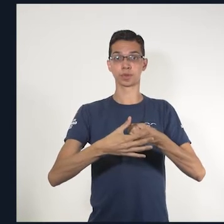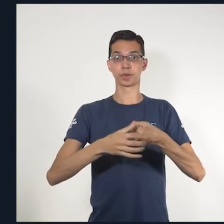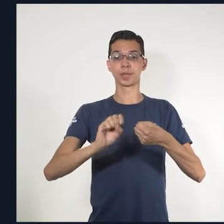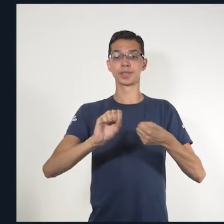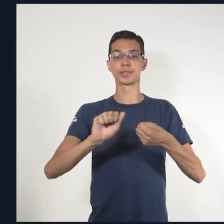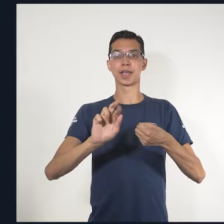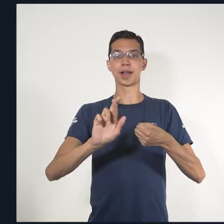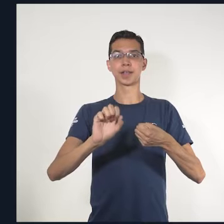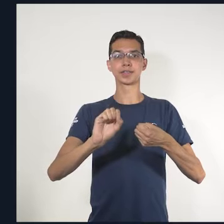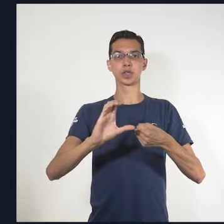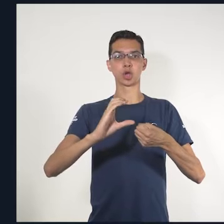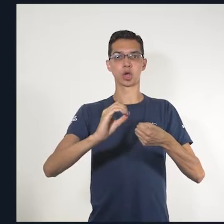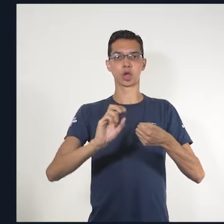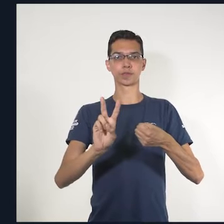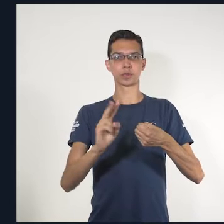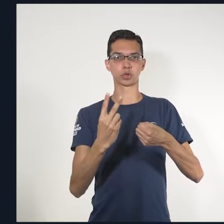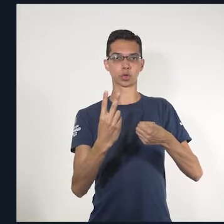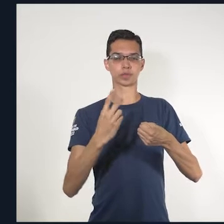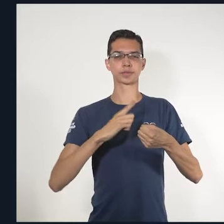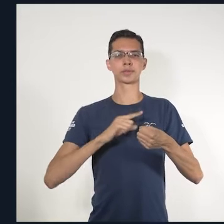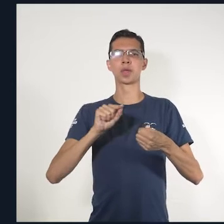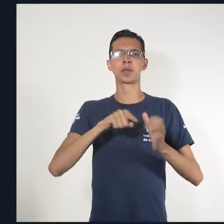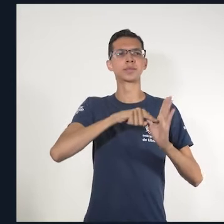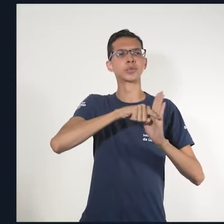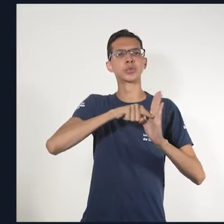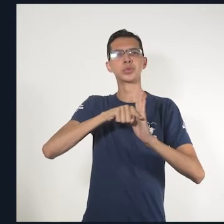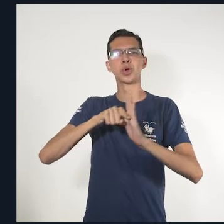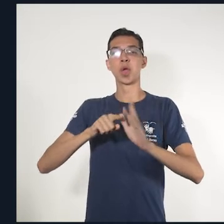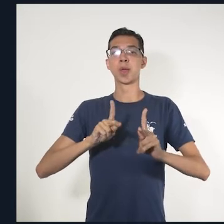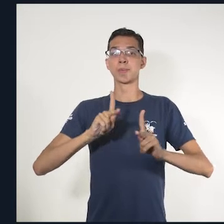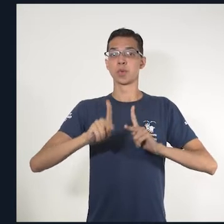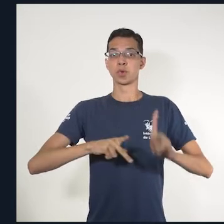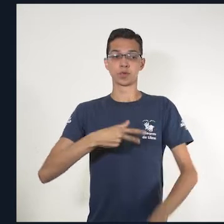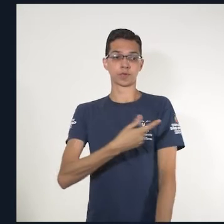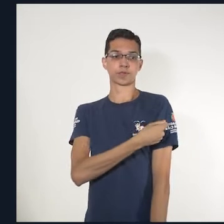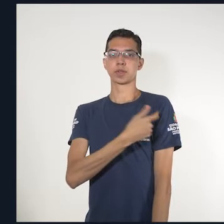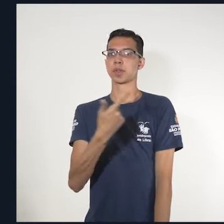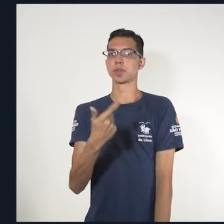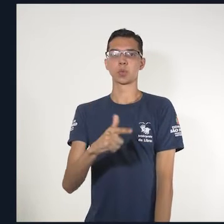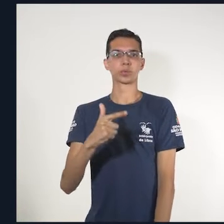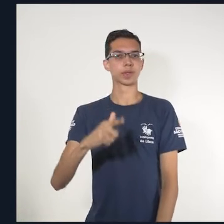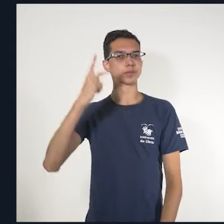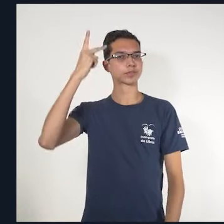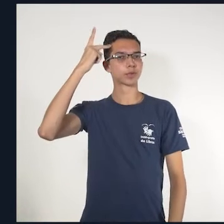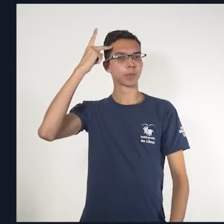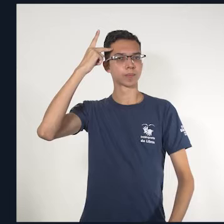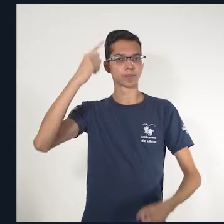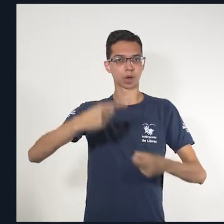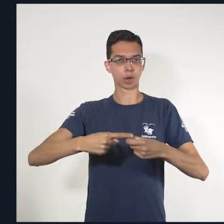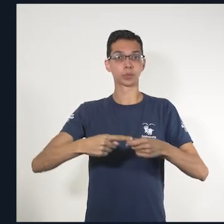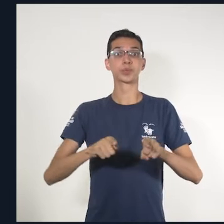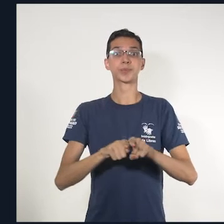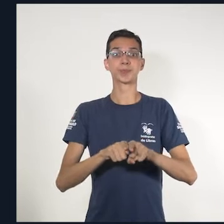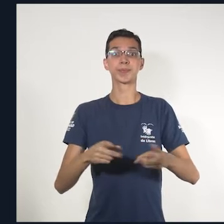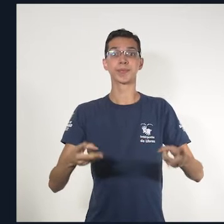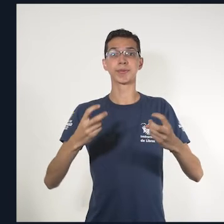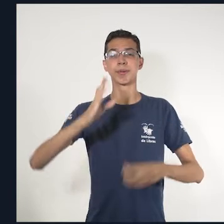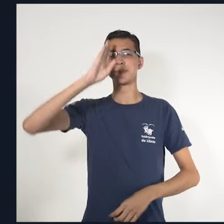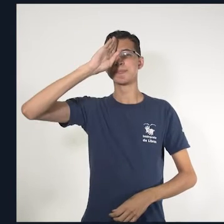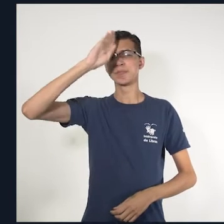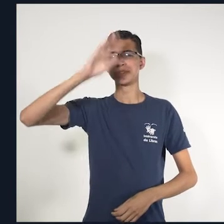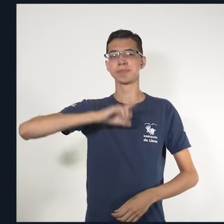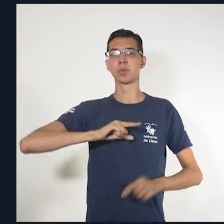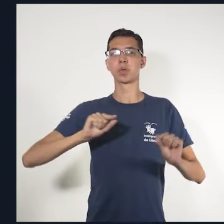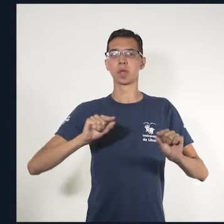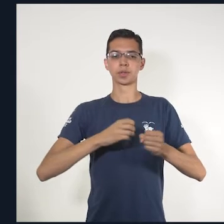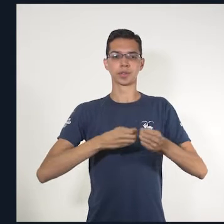Esse inquérito foi feito na população não vacinada na cidade de São Paulo e que mostra a prevalência da infecção no